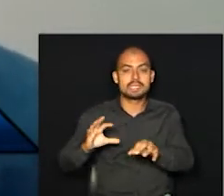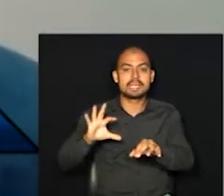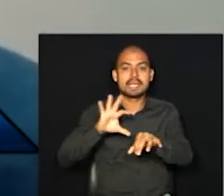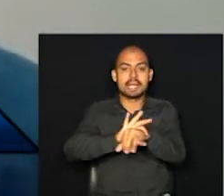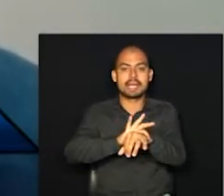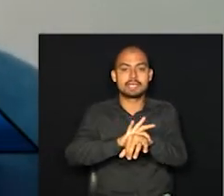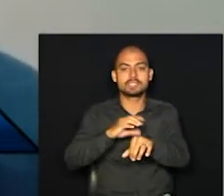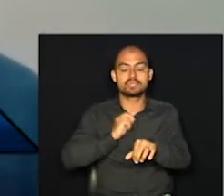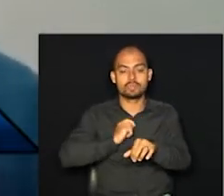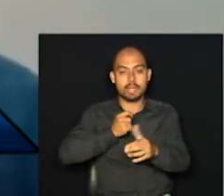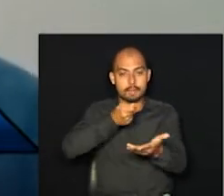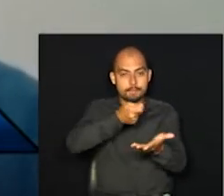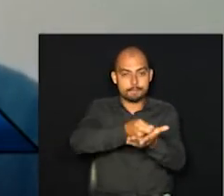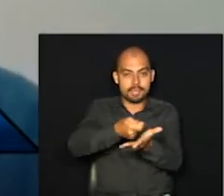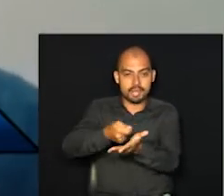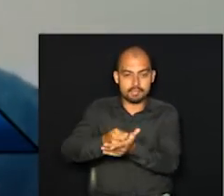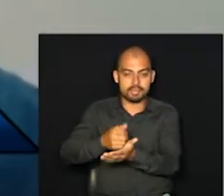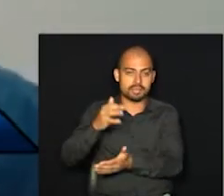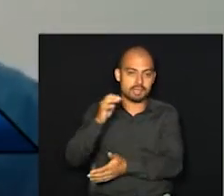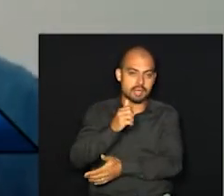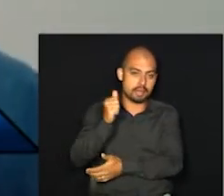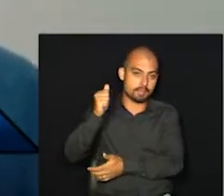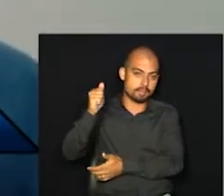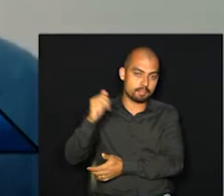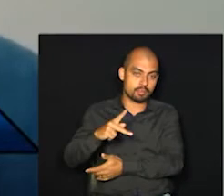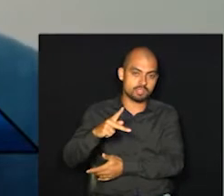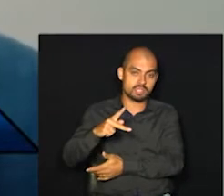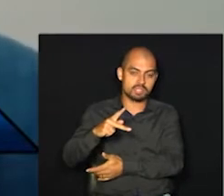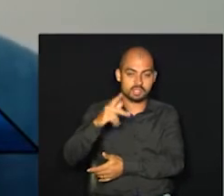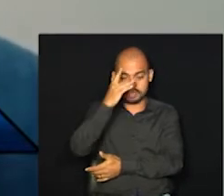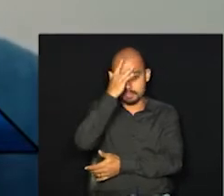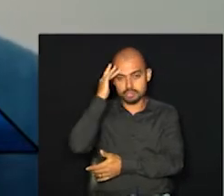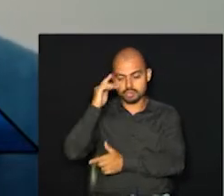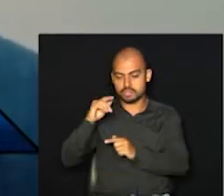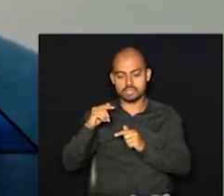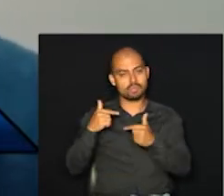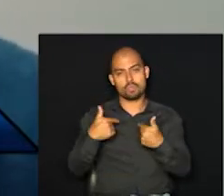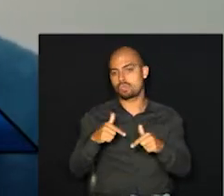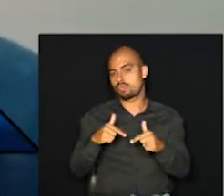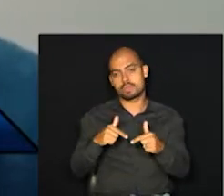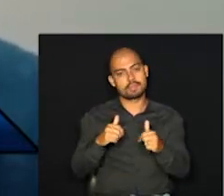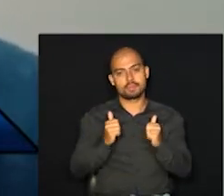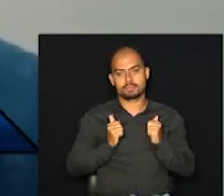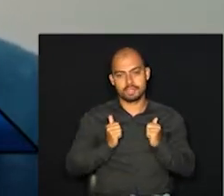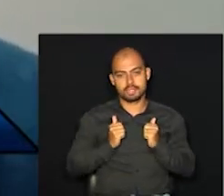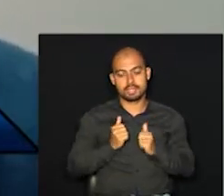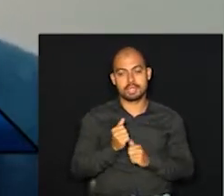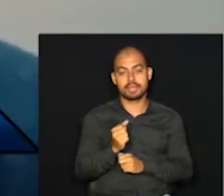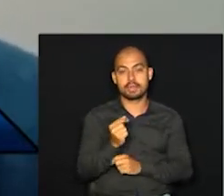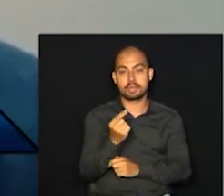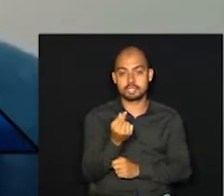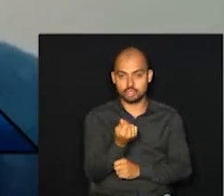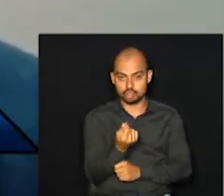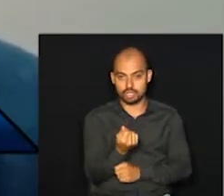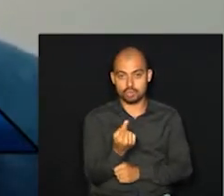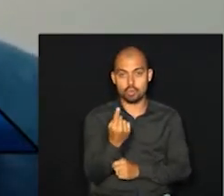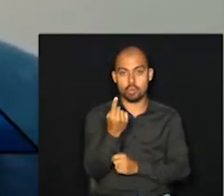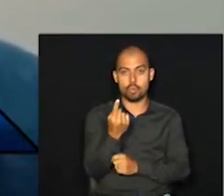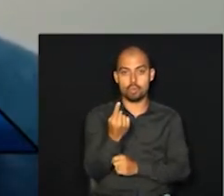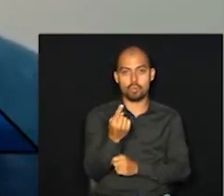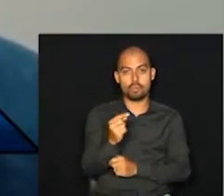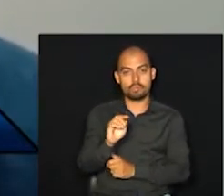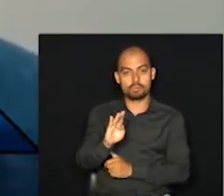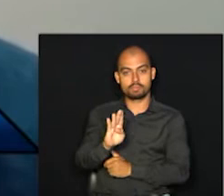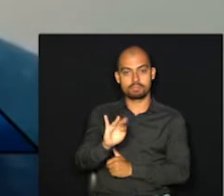inclusive, o pagamento da aposentadoria dos servidores inativos, né? R$1 bilhão é o orçamento do Campreb. É o